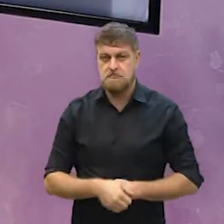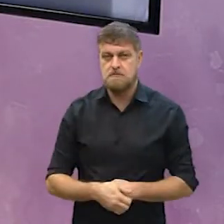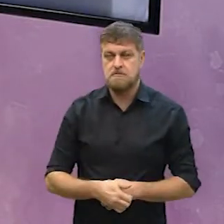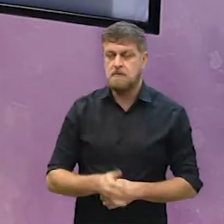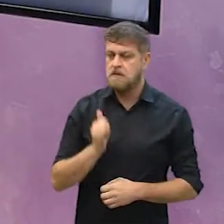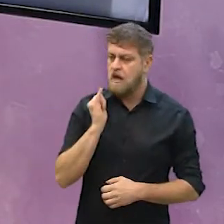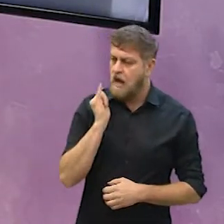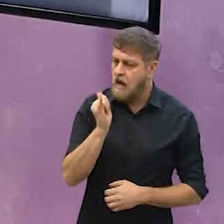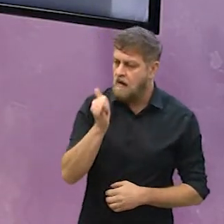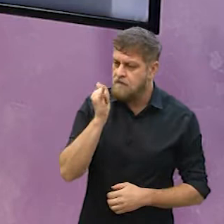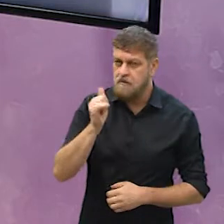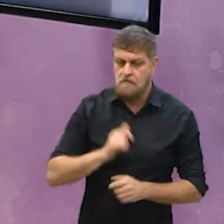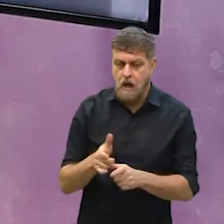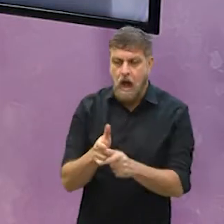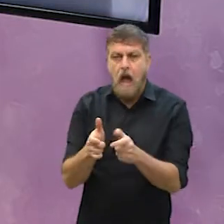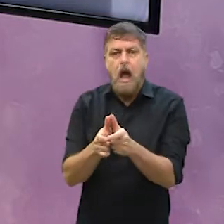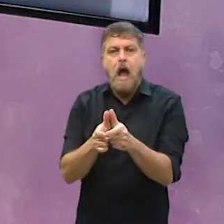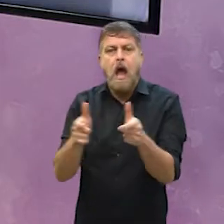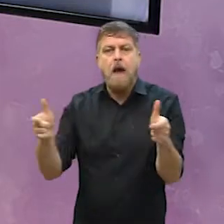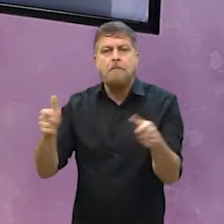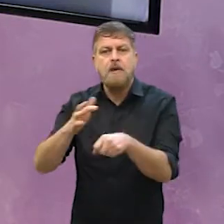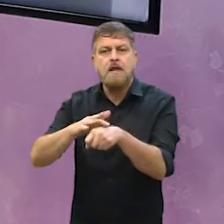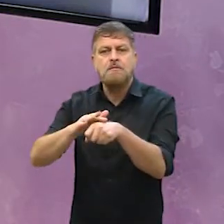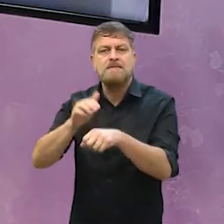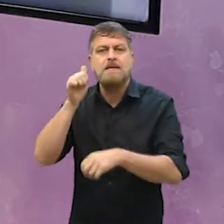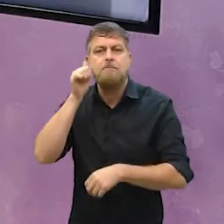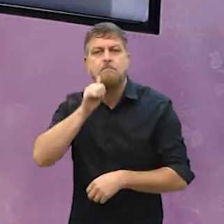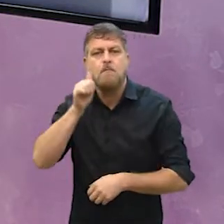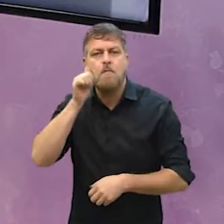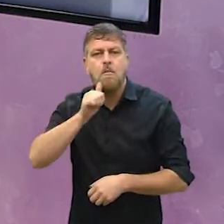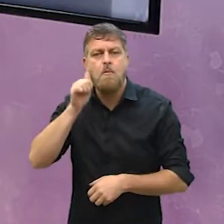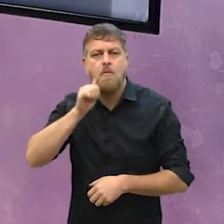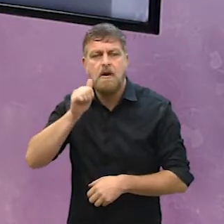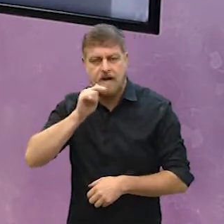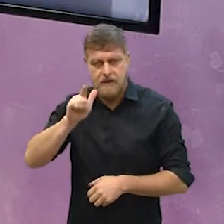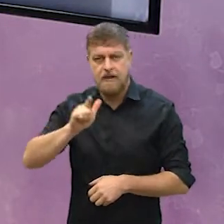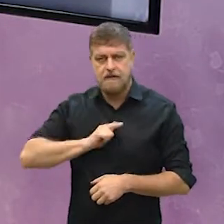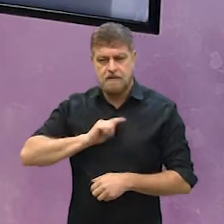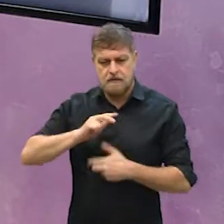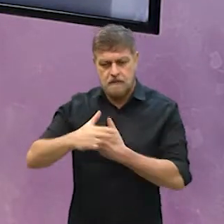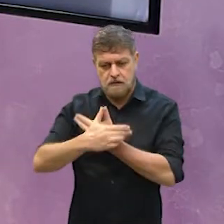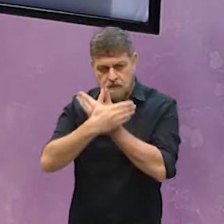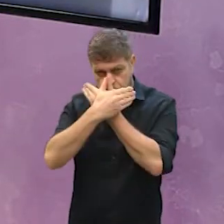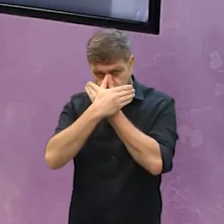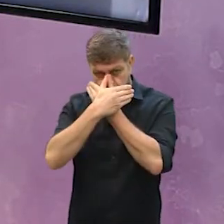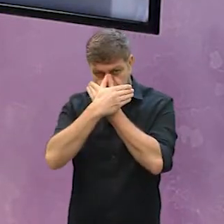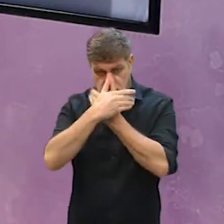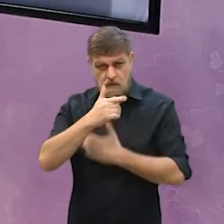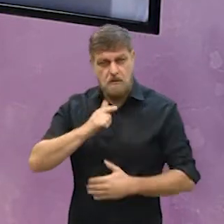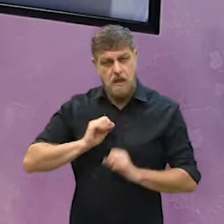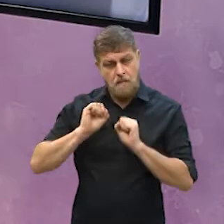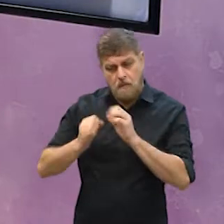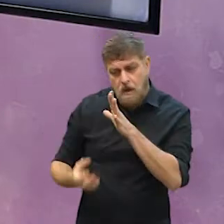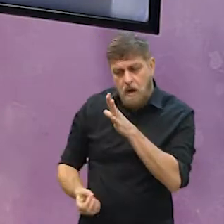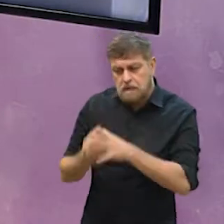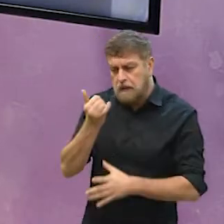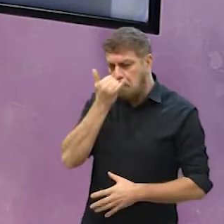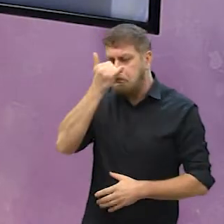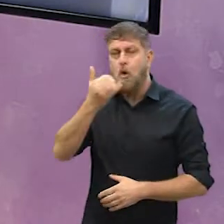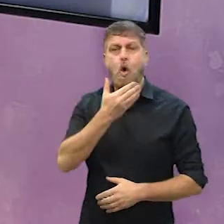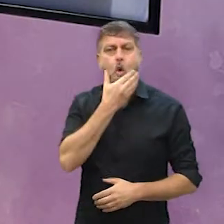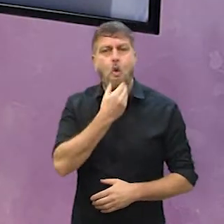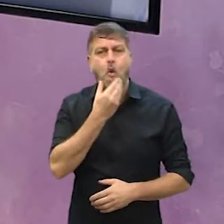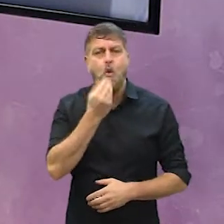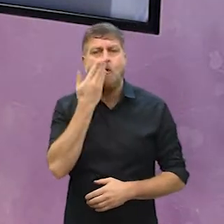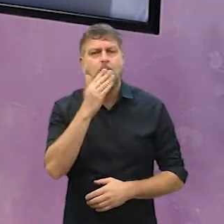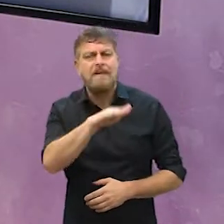que aparece mais em mulheres né mas mulheres que tem mas pode acometer também os homens